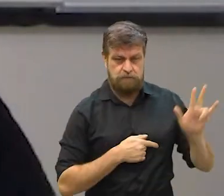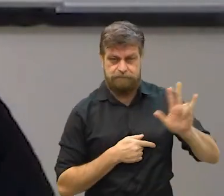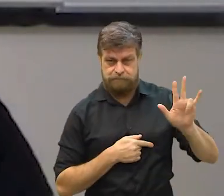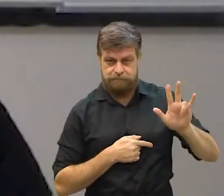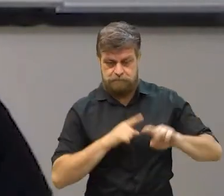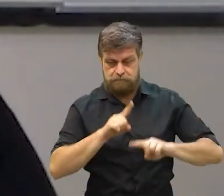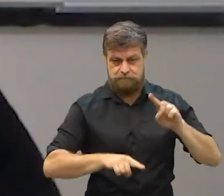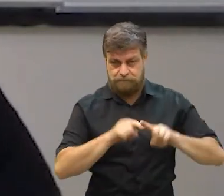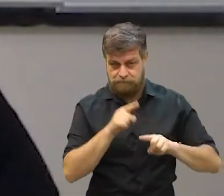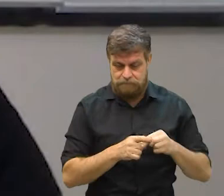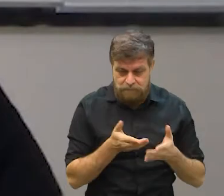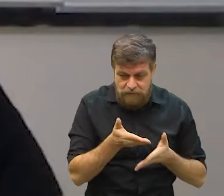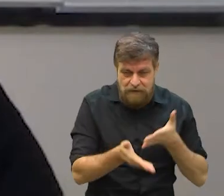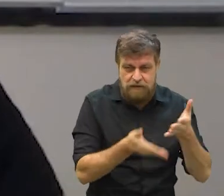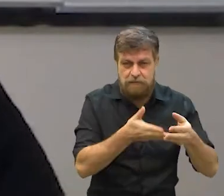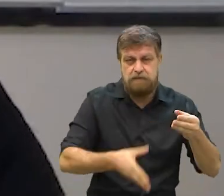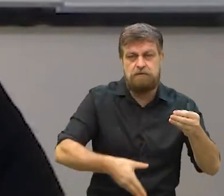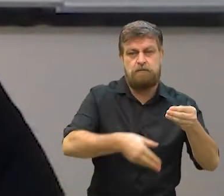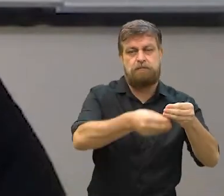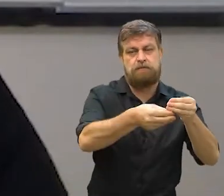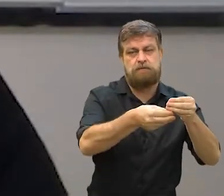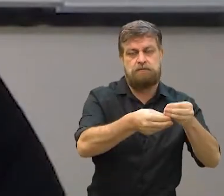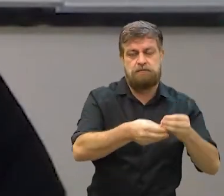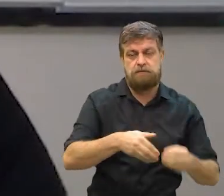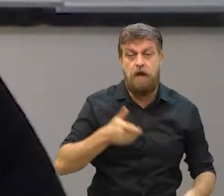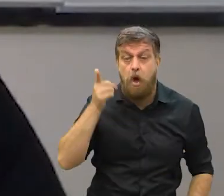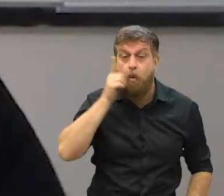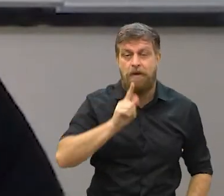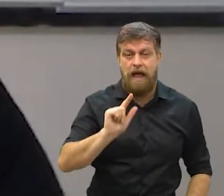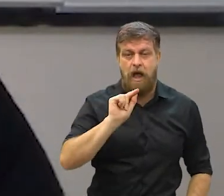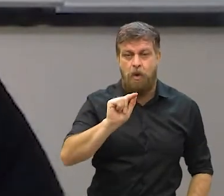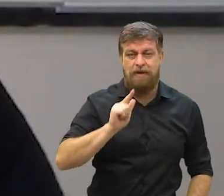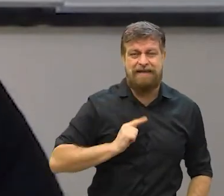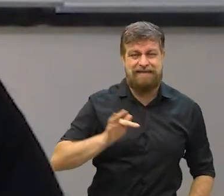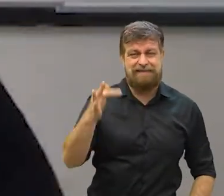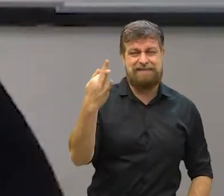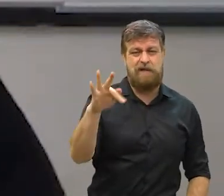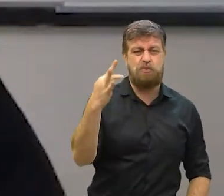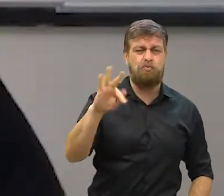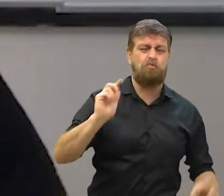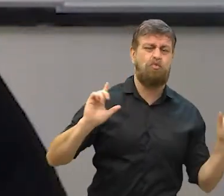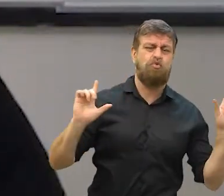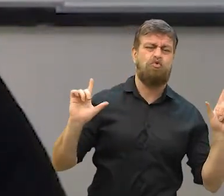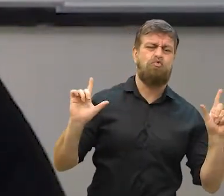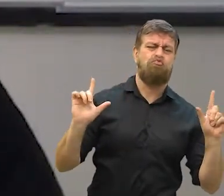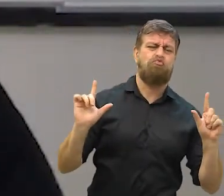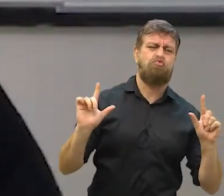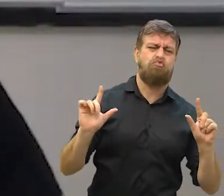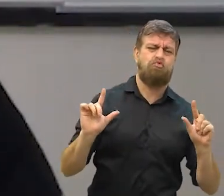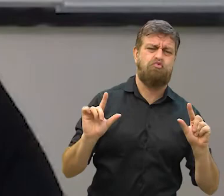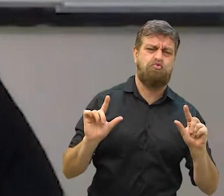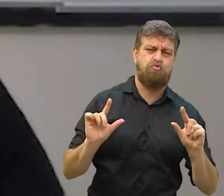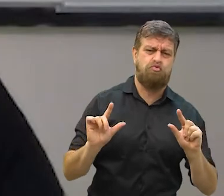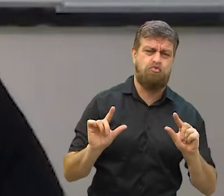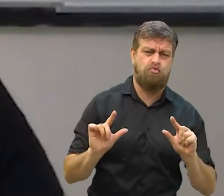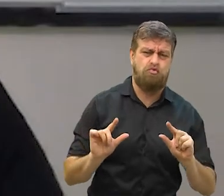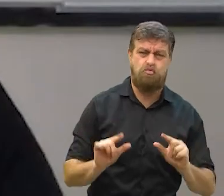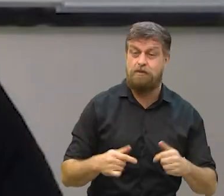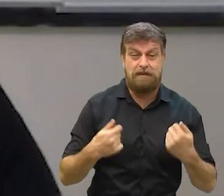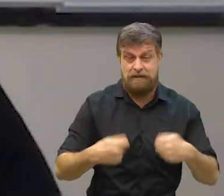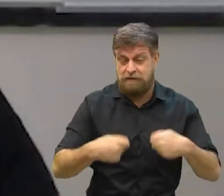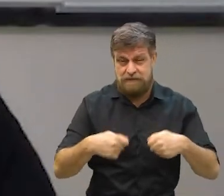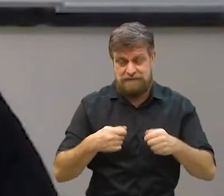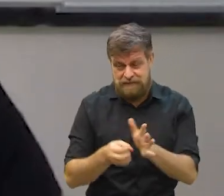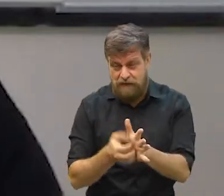cannabis medicinal como um tratamento coadjuvante, nós conseguimos diminuir muito a necessidade dos opioides,